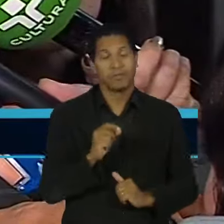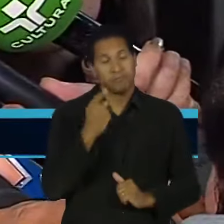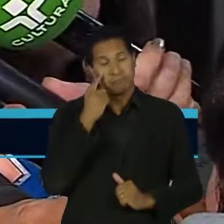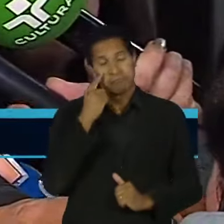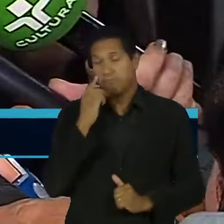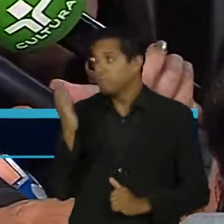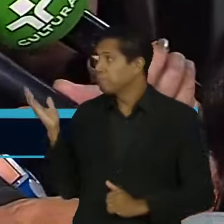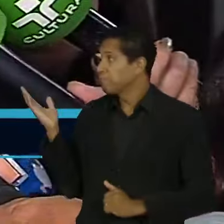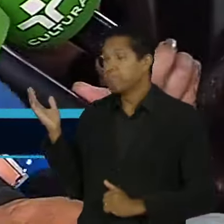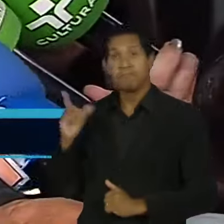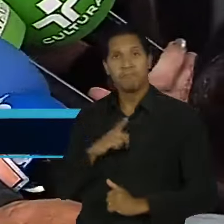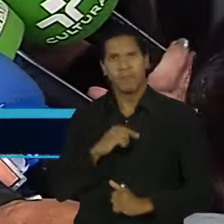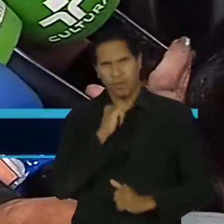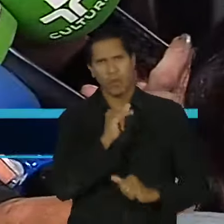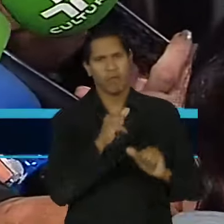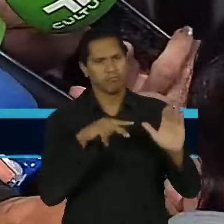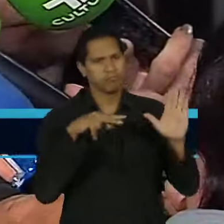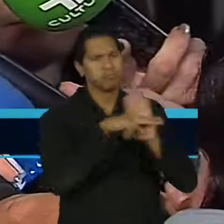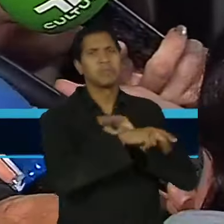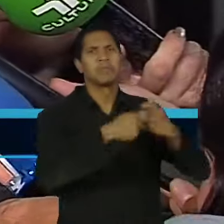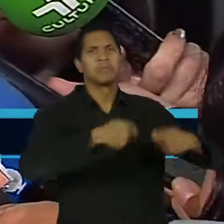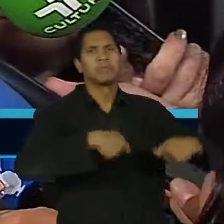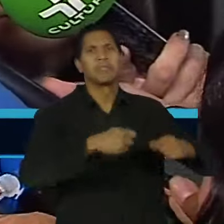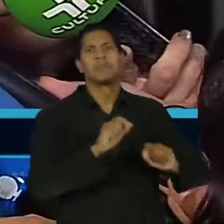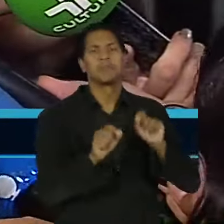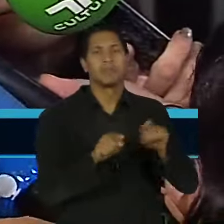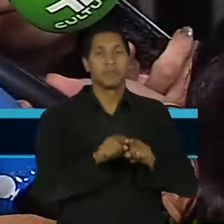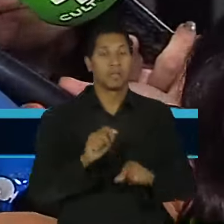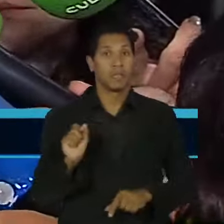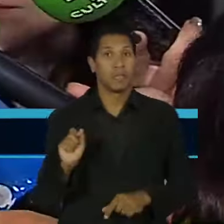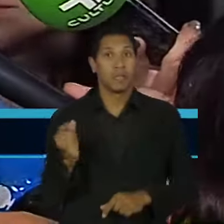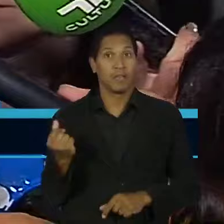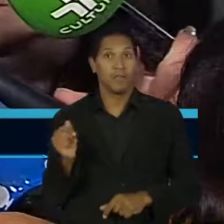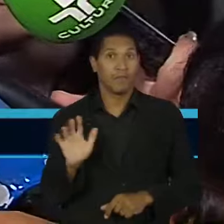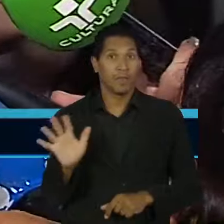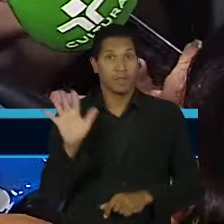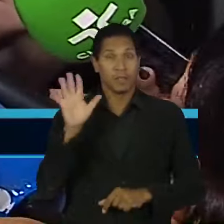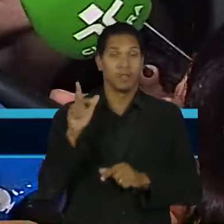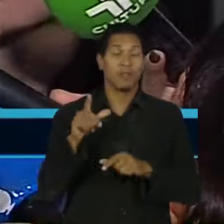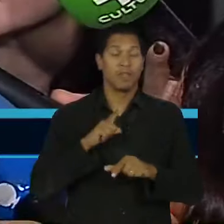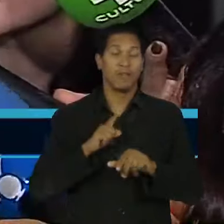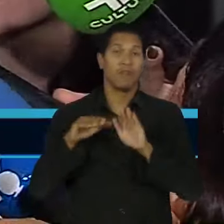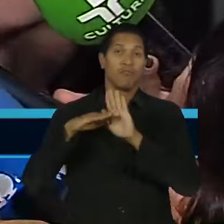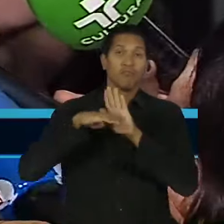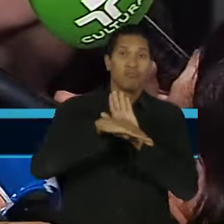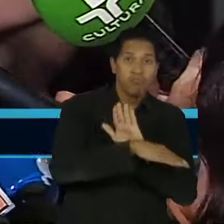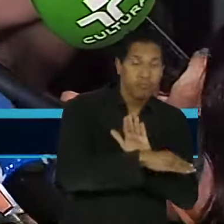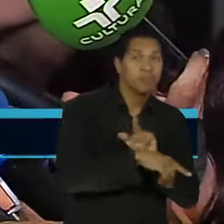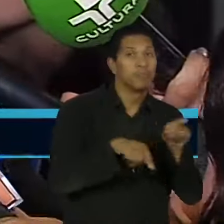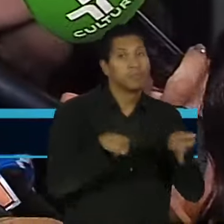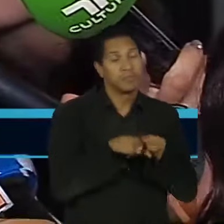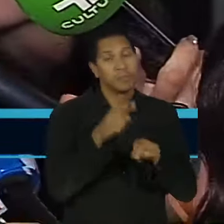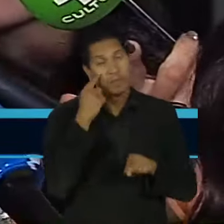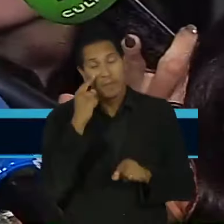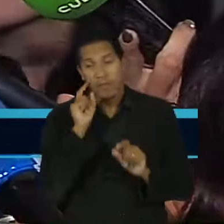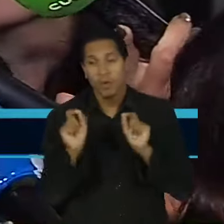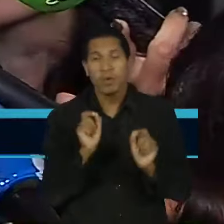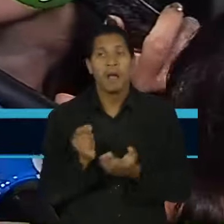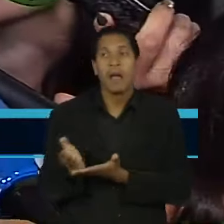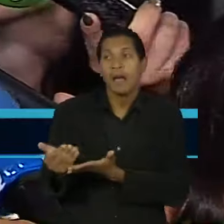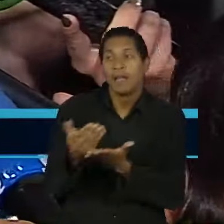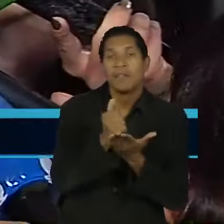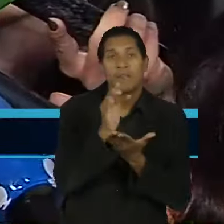foi necessário porque o recuo na inflação levou a uma queda na expectativa da arrecadação federal. Esse veto